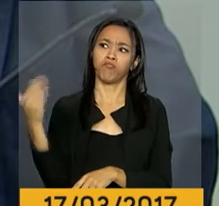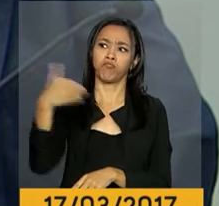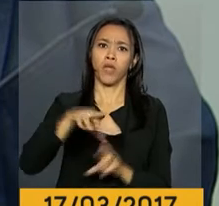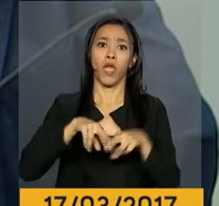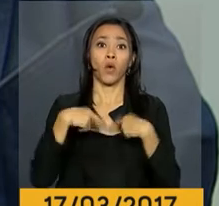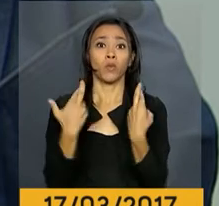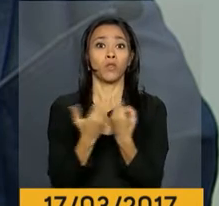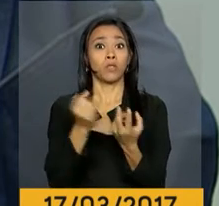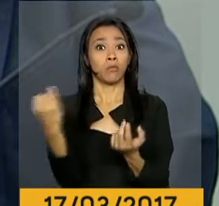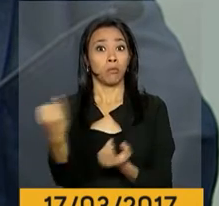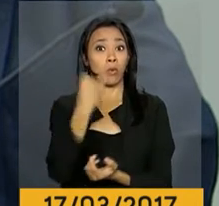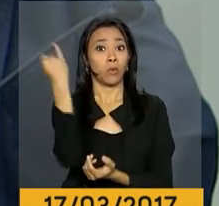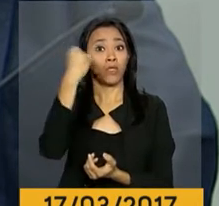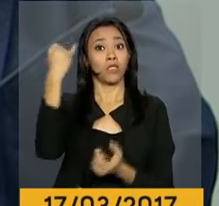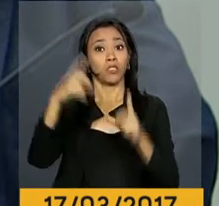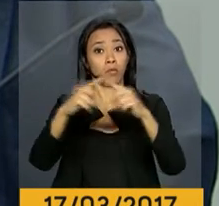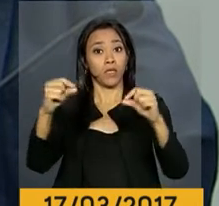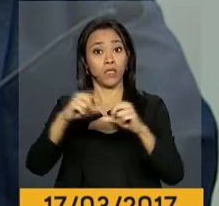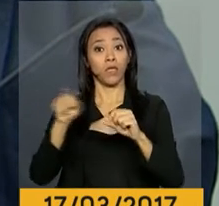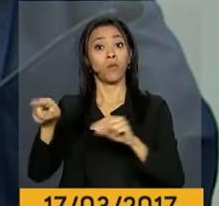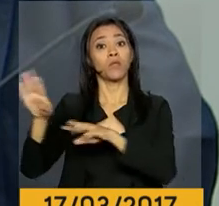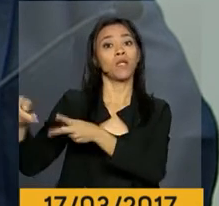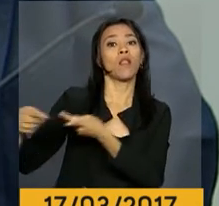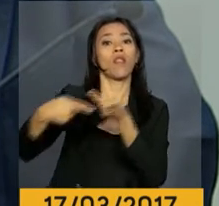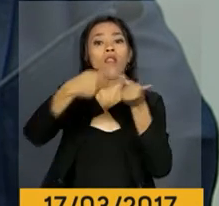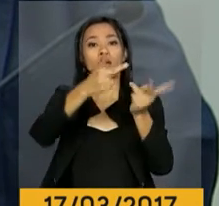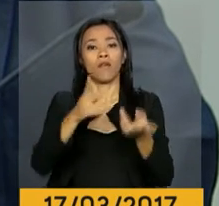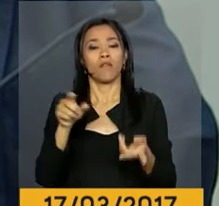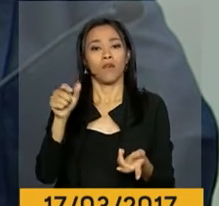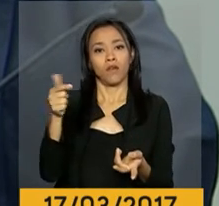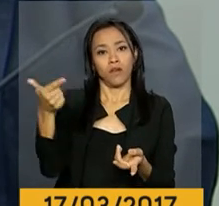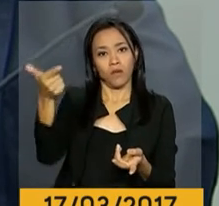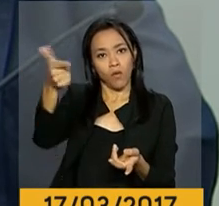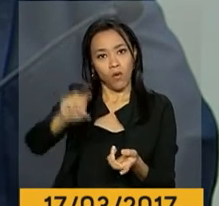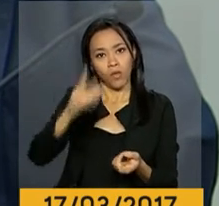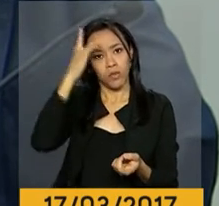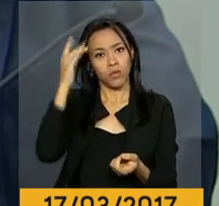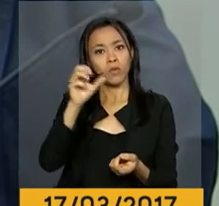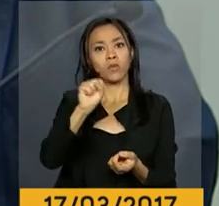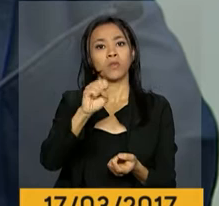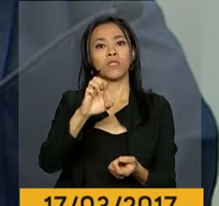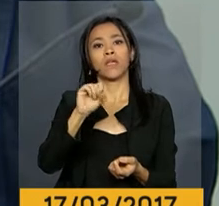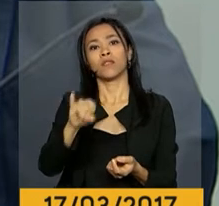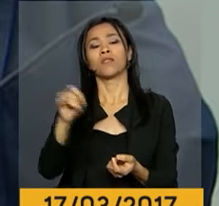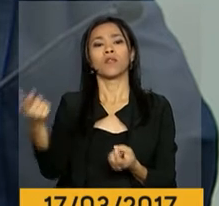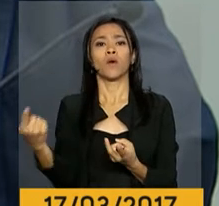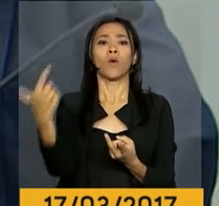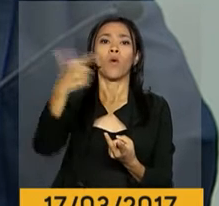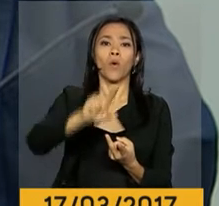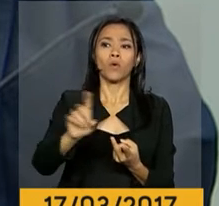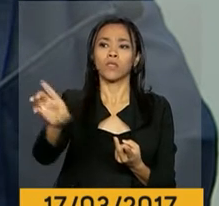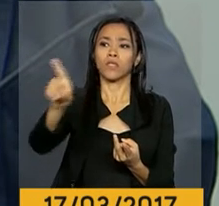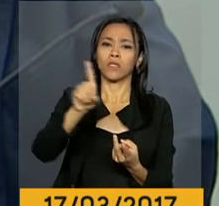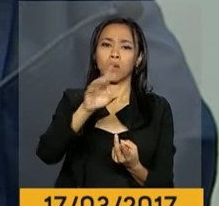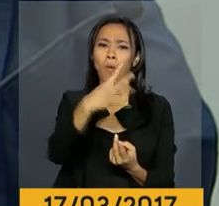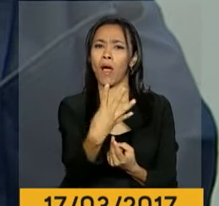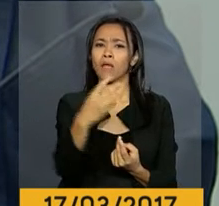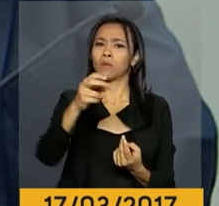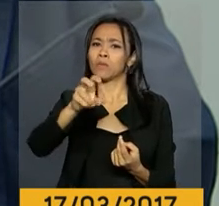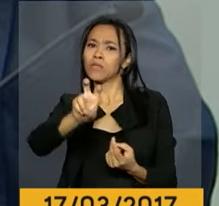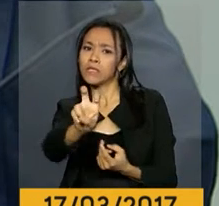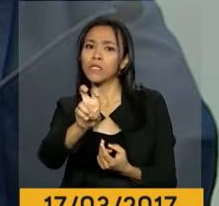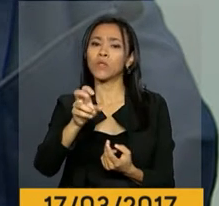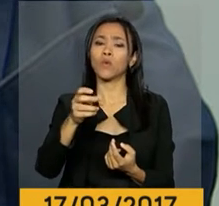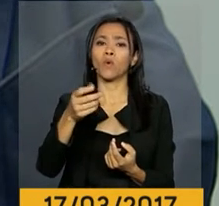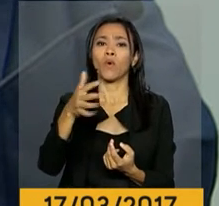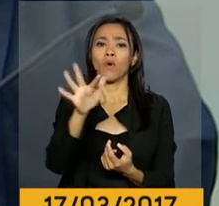quando ele, o presidente do SESI, né, o João Henrique, levam ao meu encontro 4 ou 5 federações de